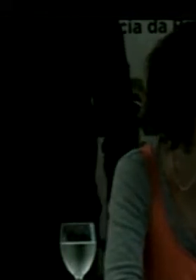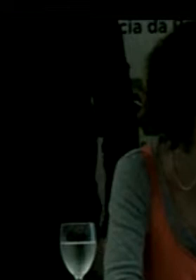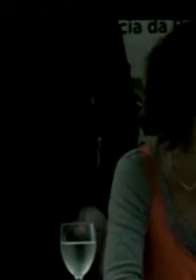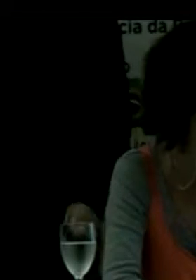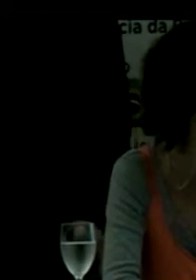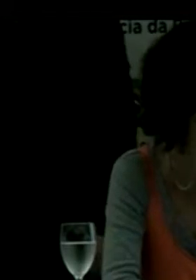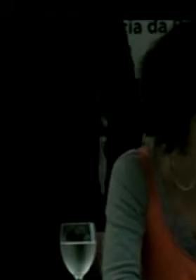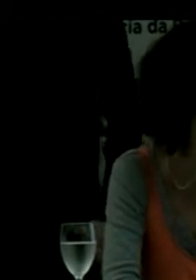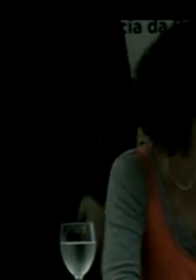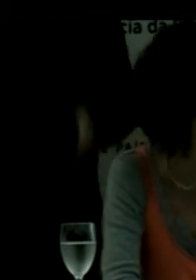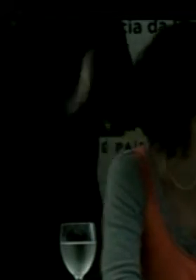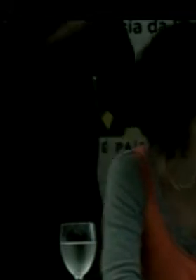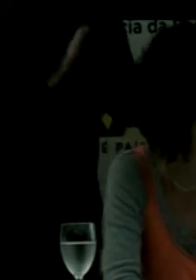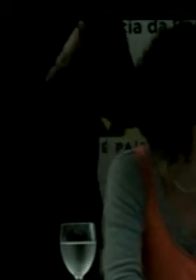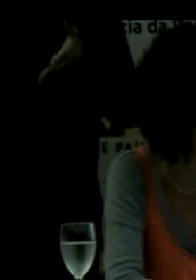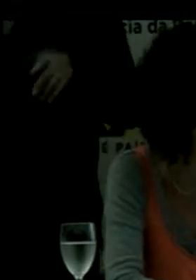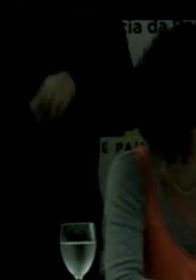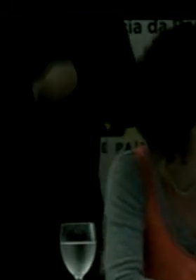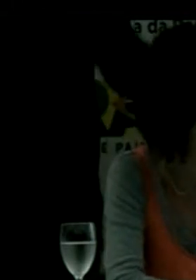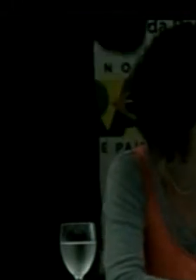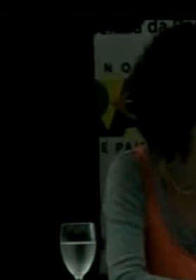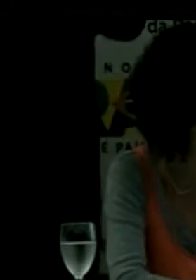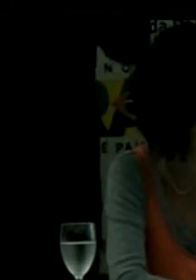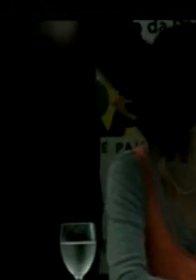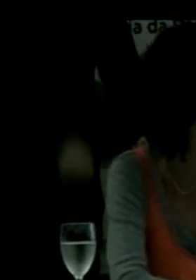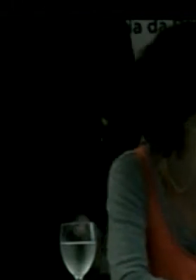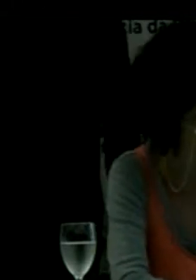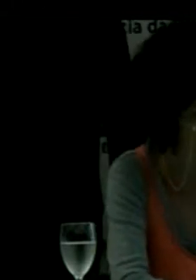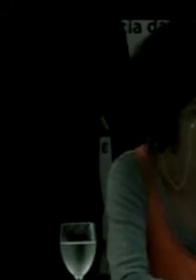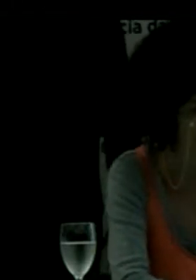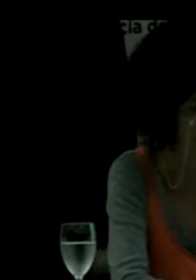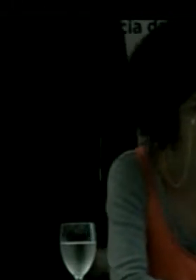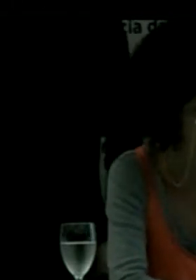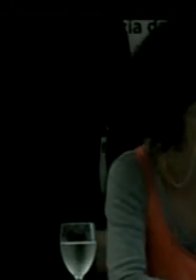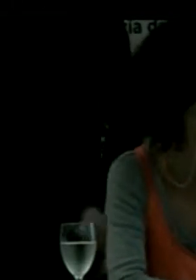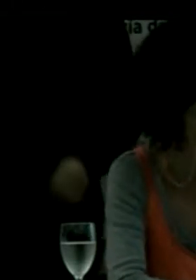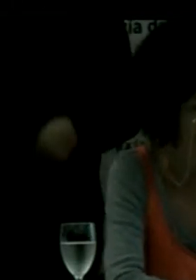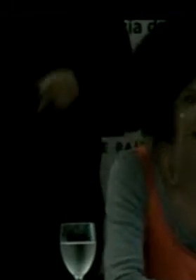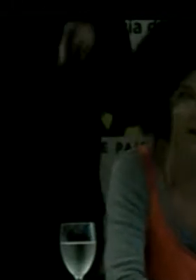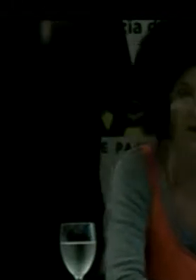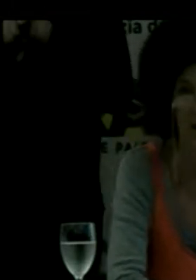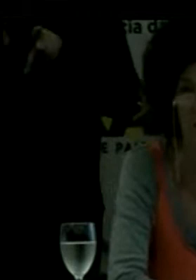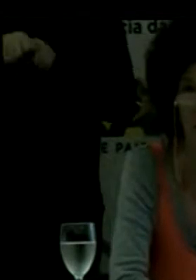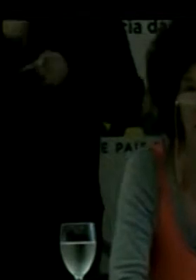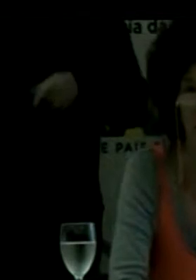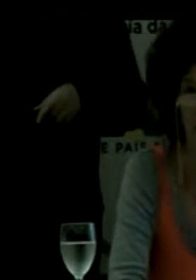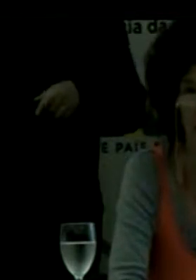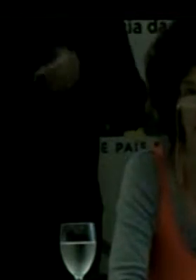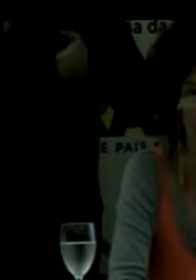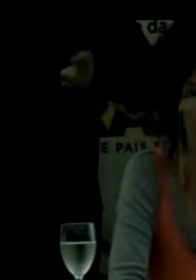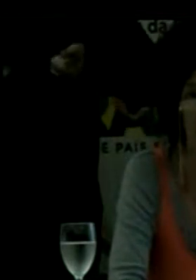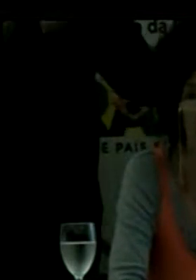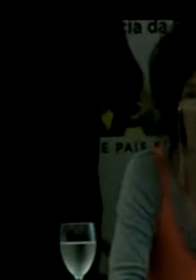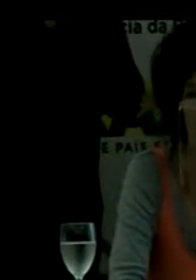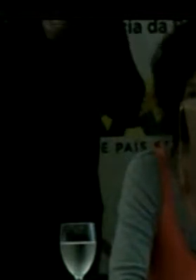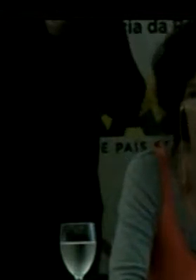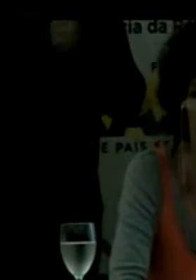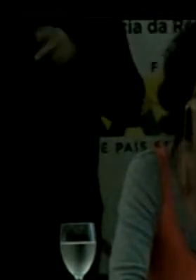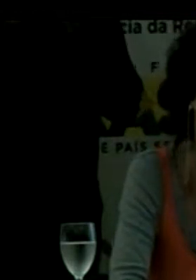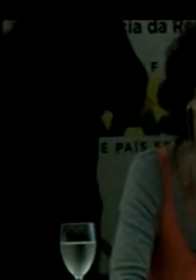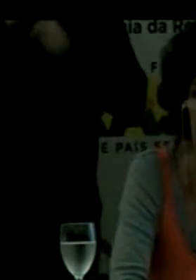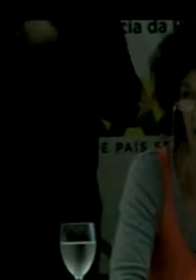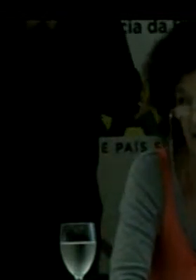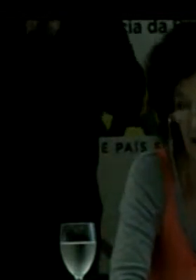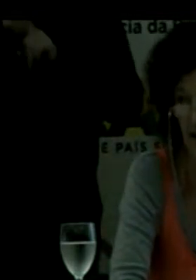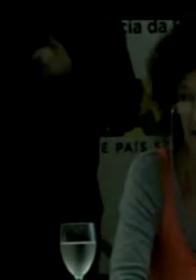participa, princípios mobilizadores, facilitação do controle social, e a gente falou em prestação de contas, e